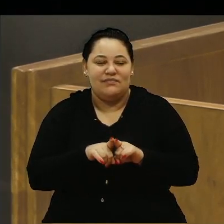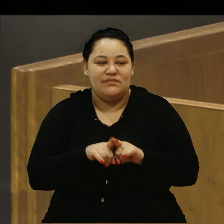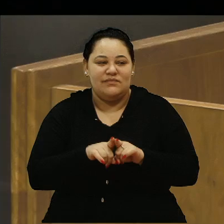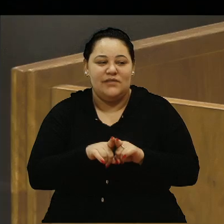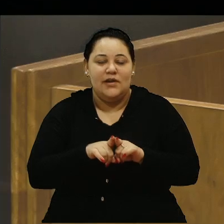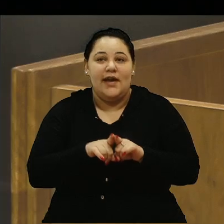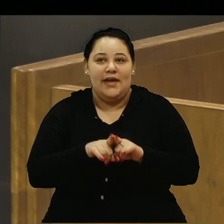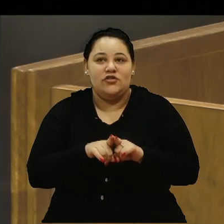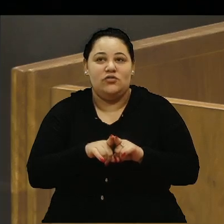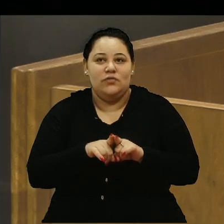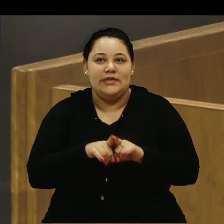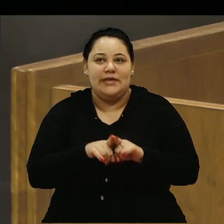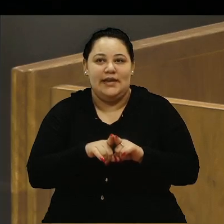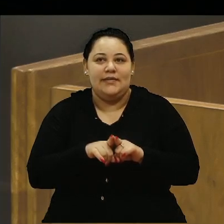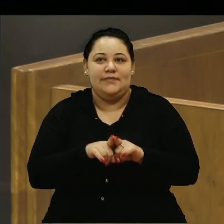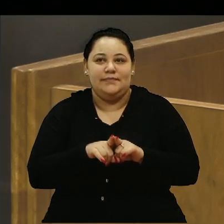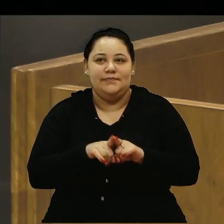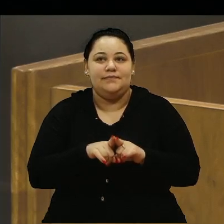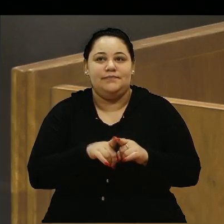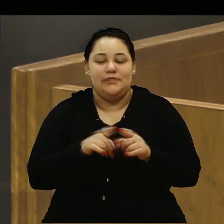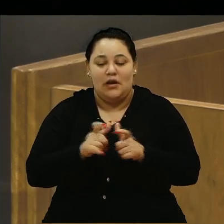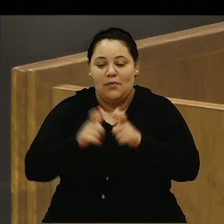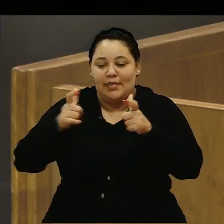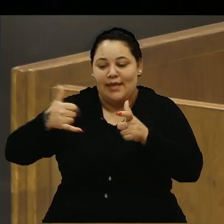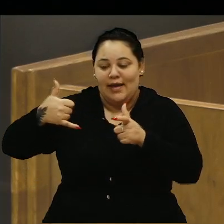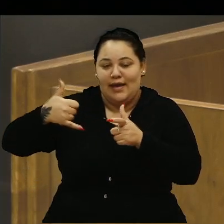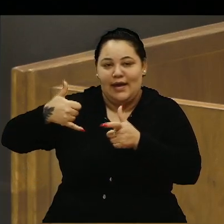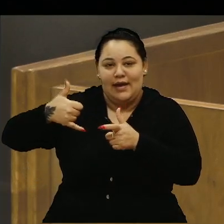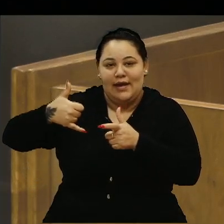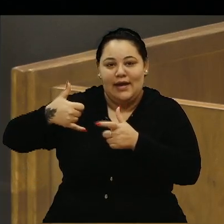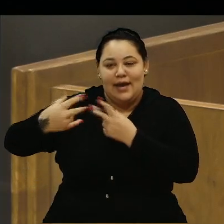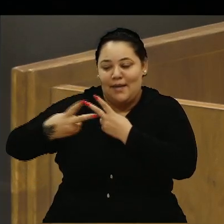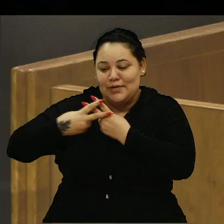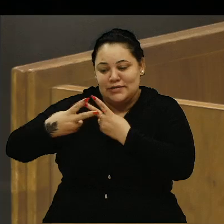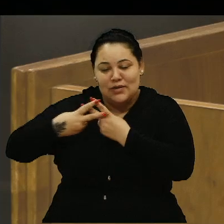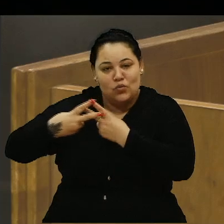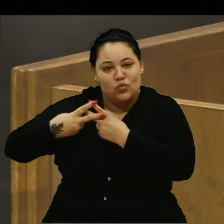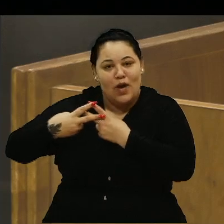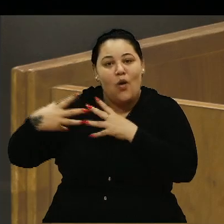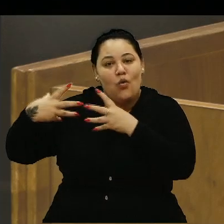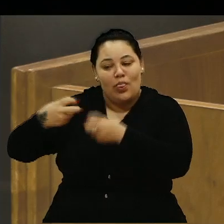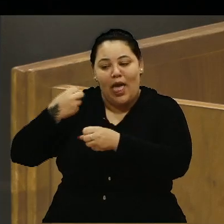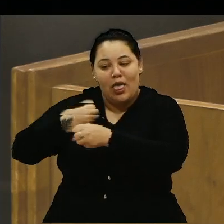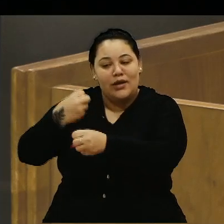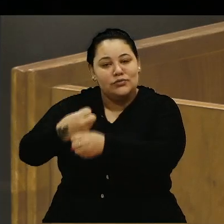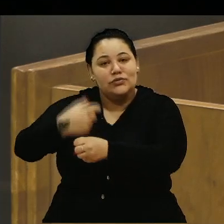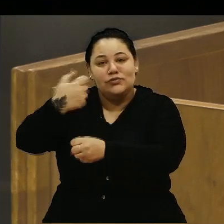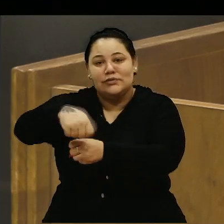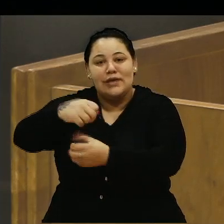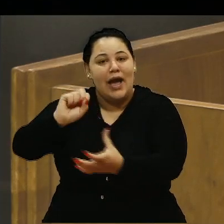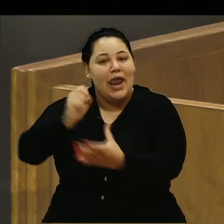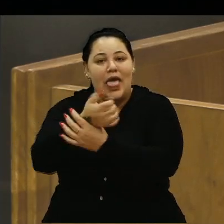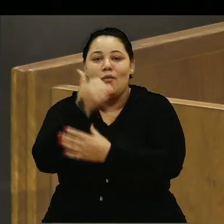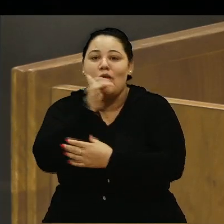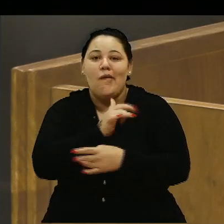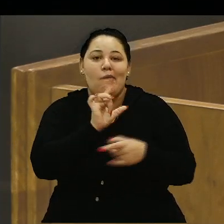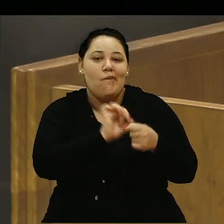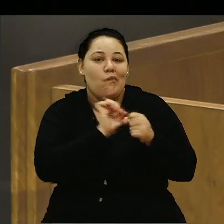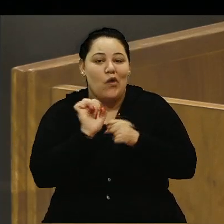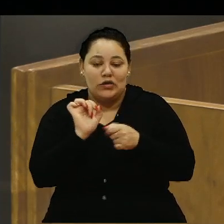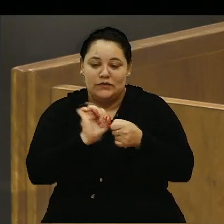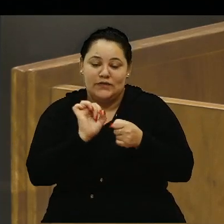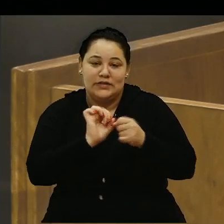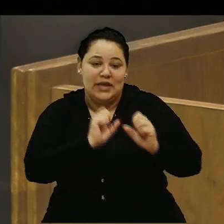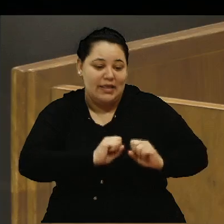aumentar a pena, temos que garantir que as mulheres possam fazer sua defesa e